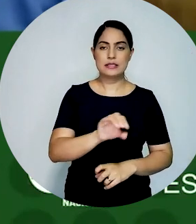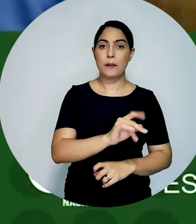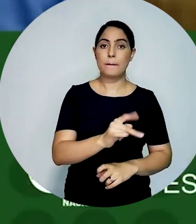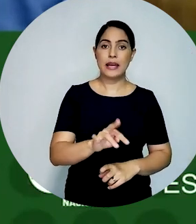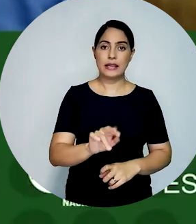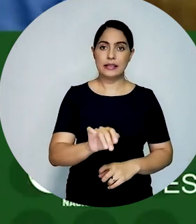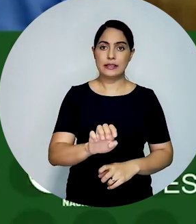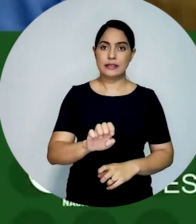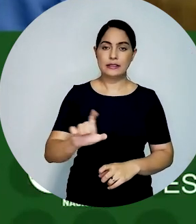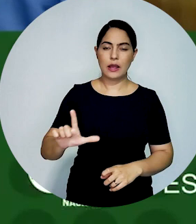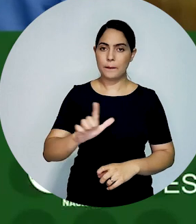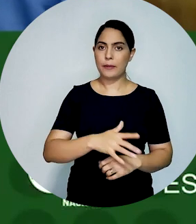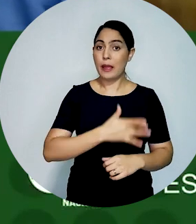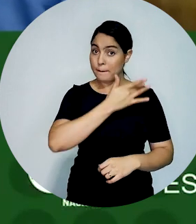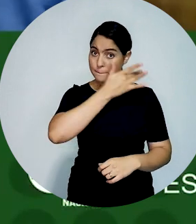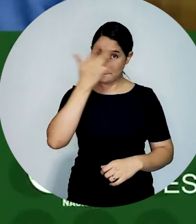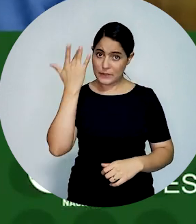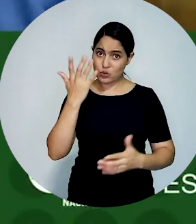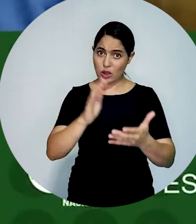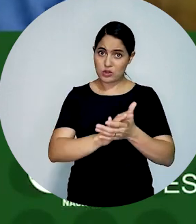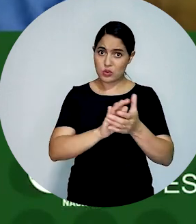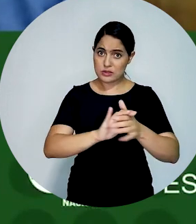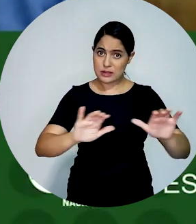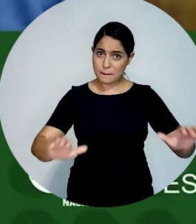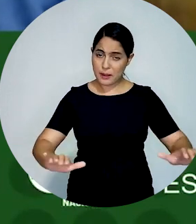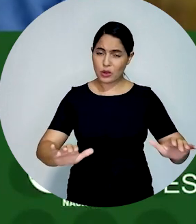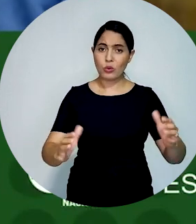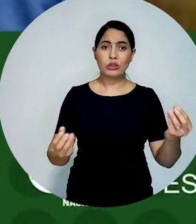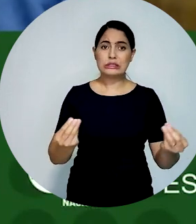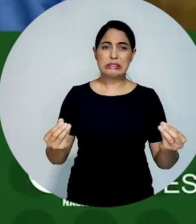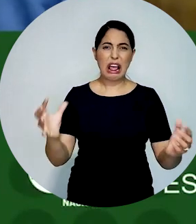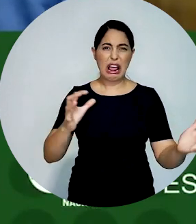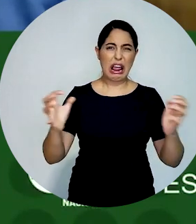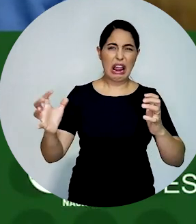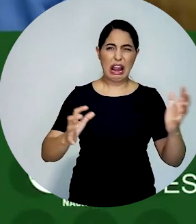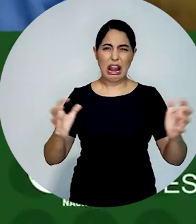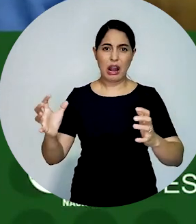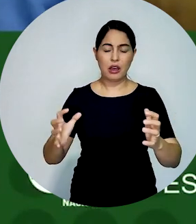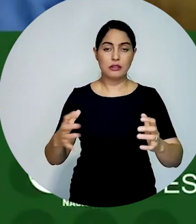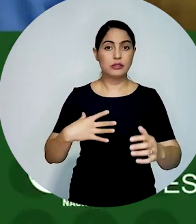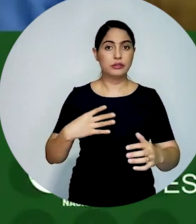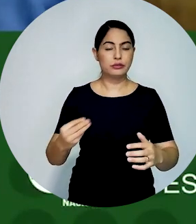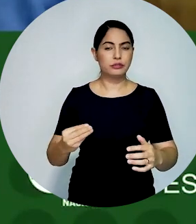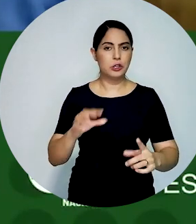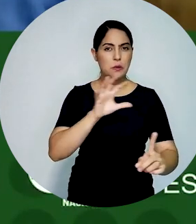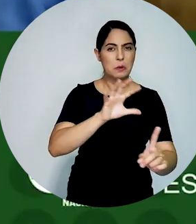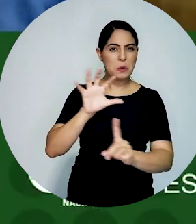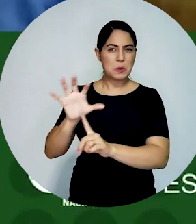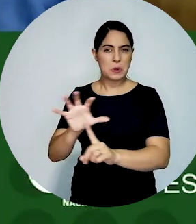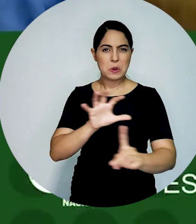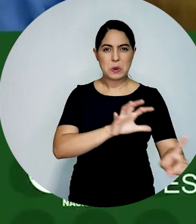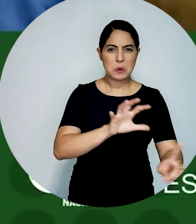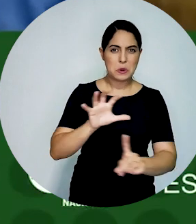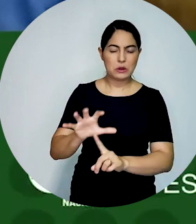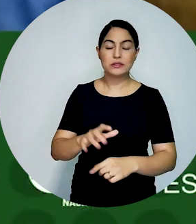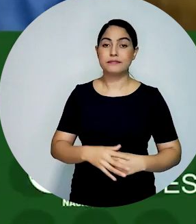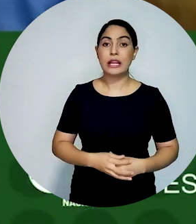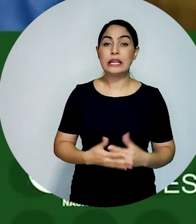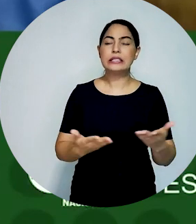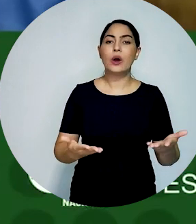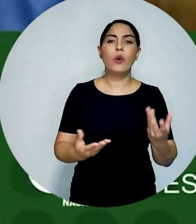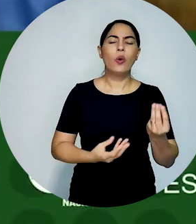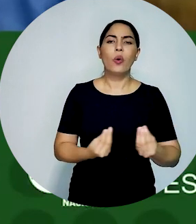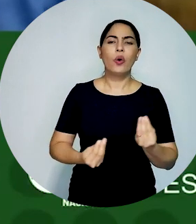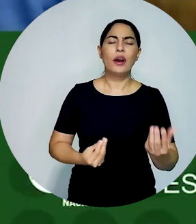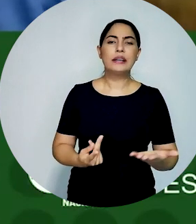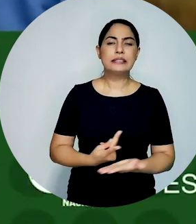tão atual, o tema da alienação parental. É um tema que desperta